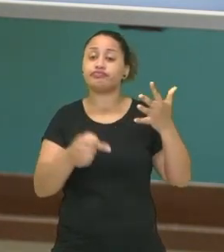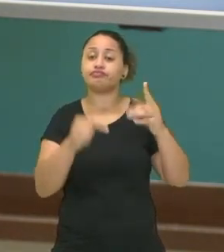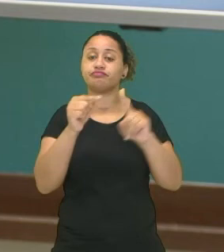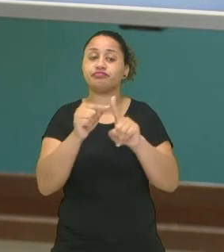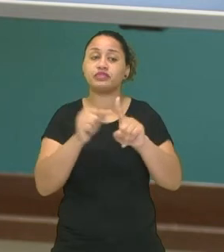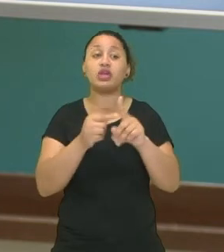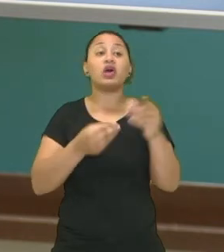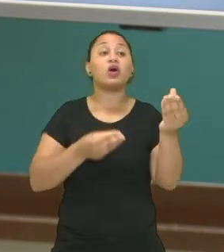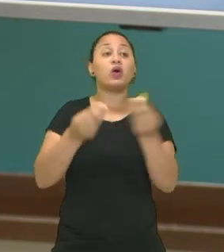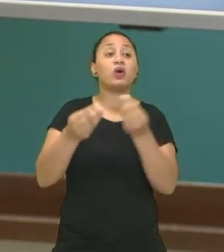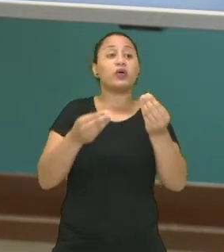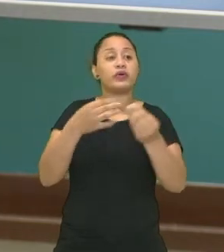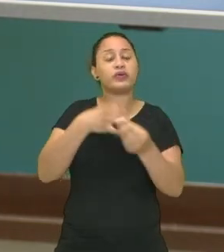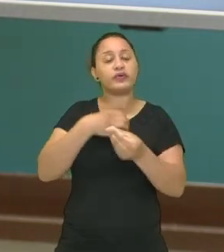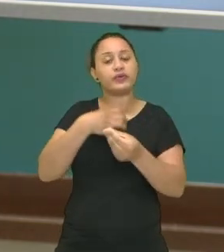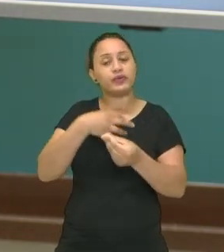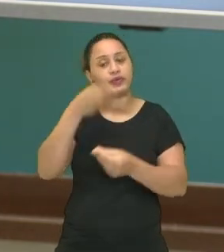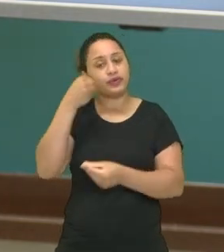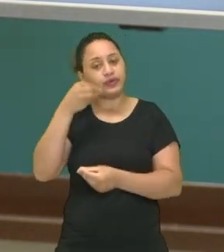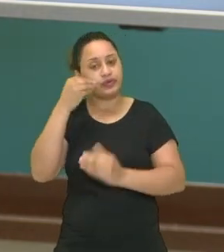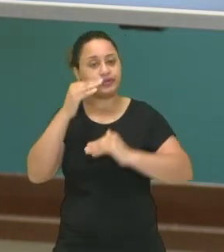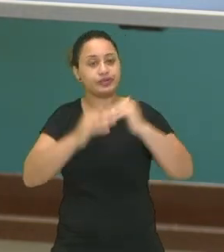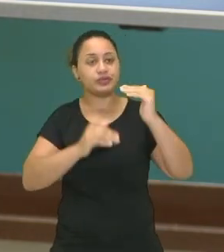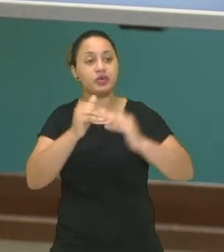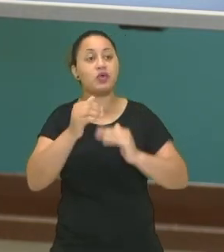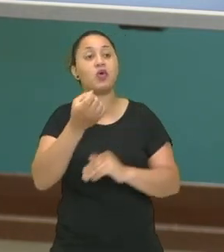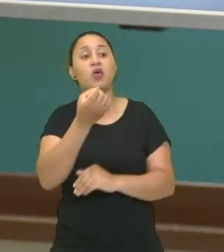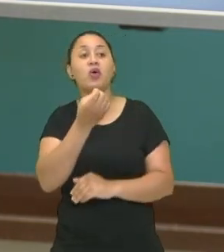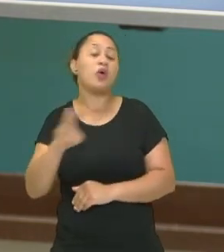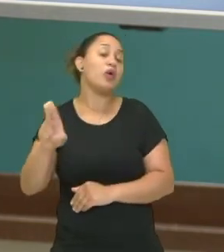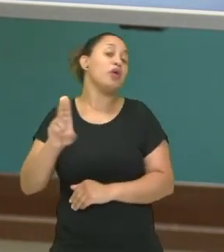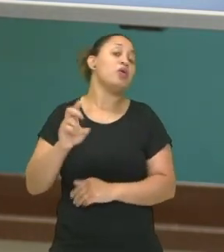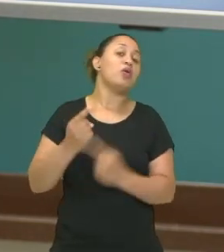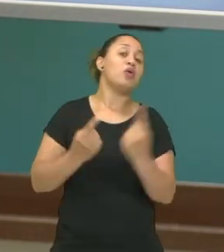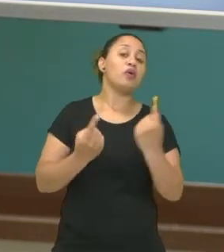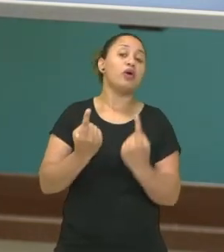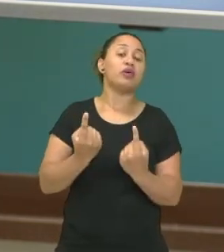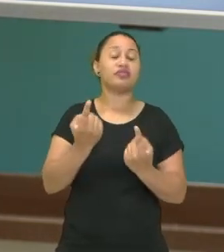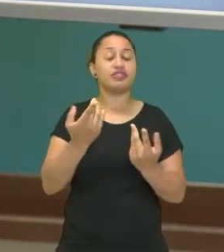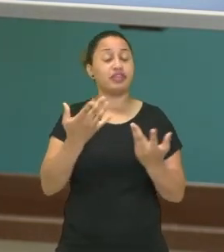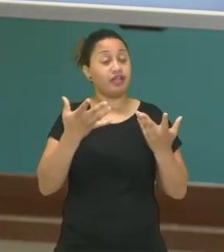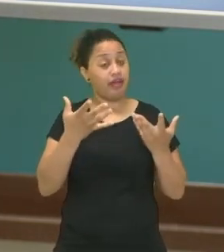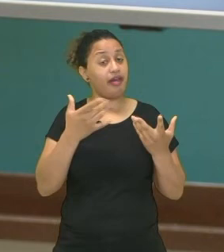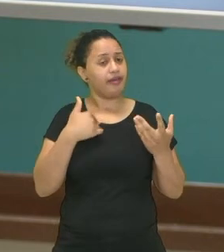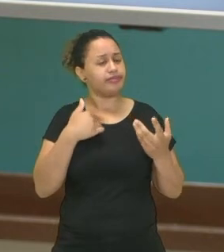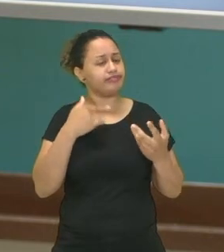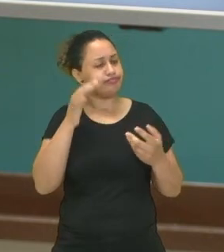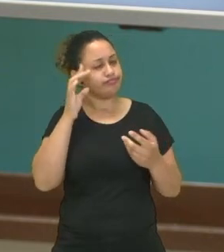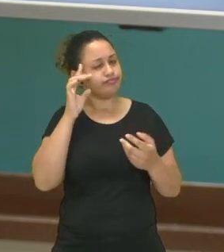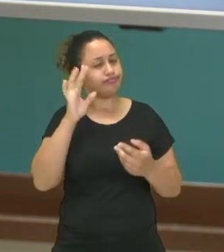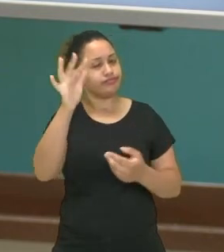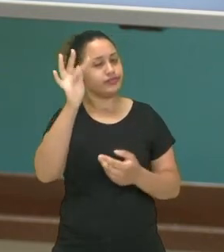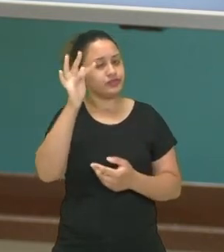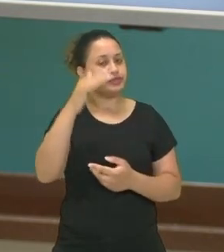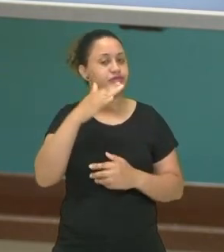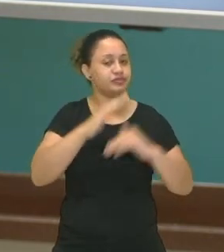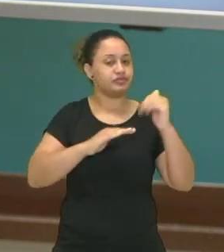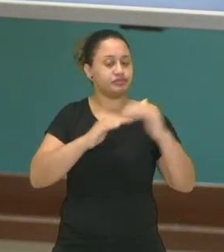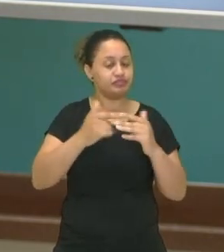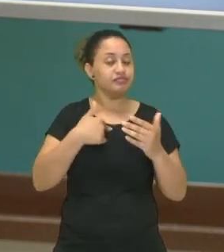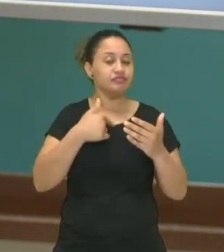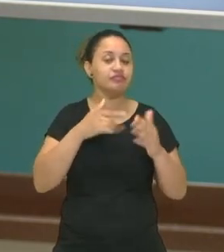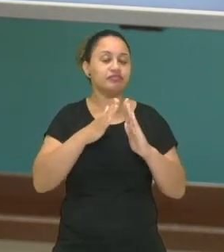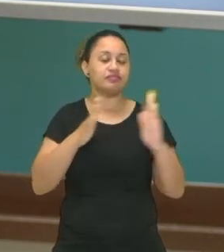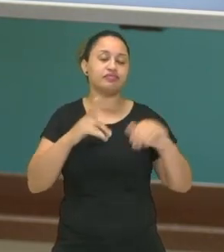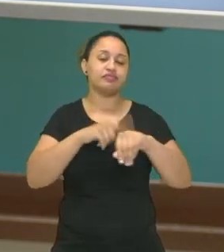como foi a experiência ou qual você gostaria de praticar. Vamos lá, a professora vai